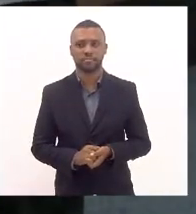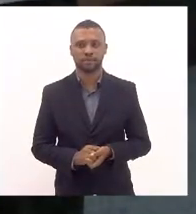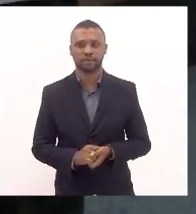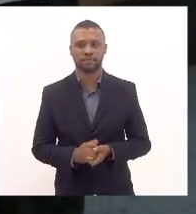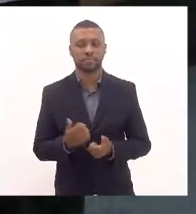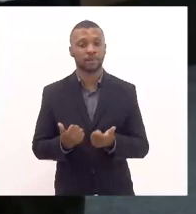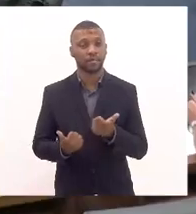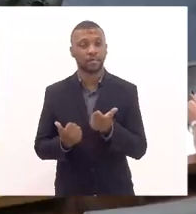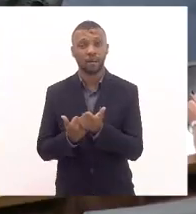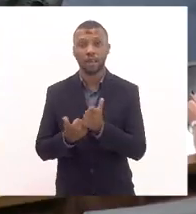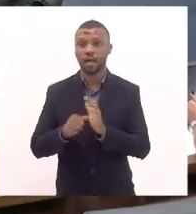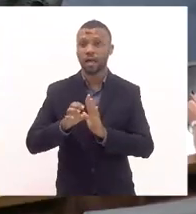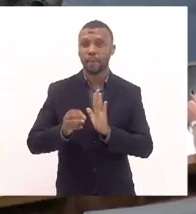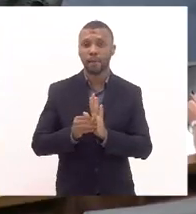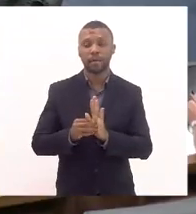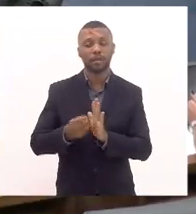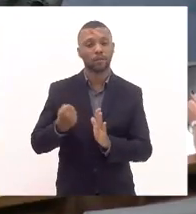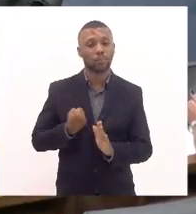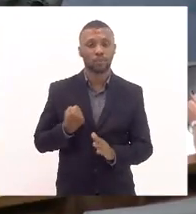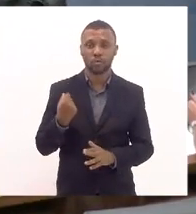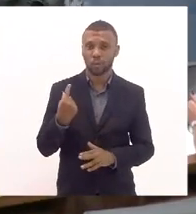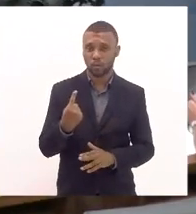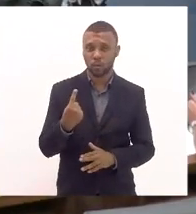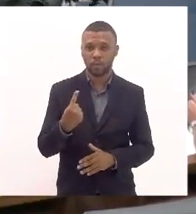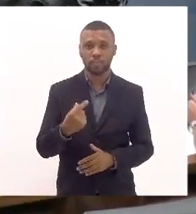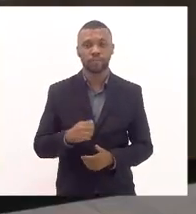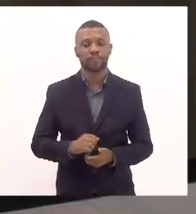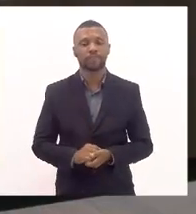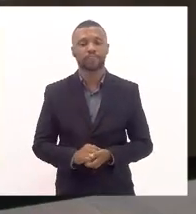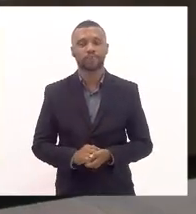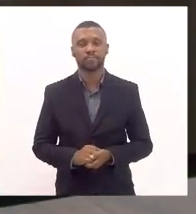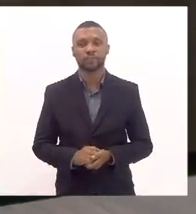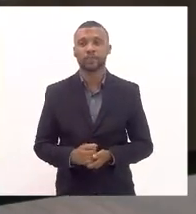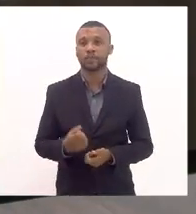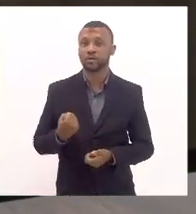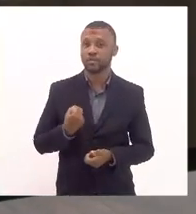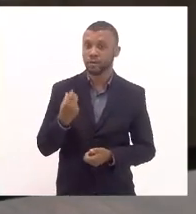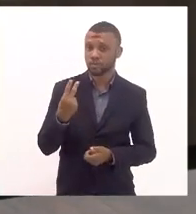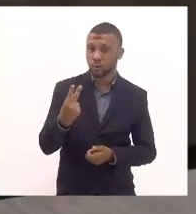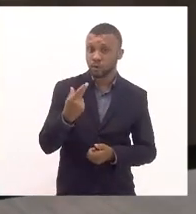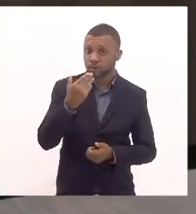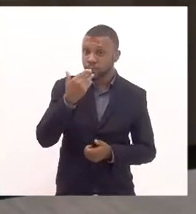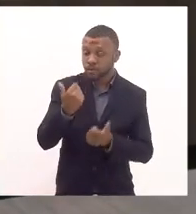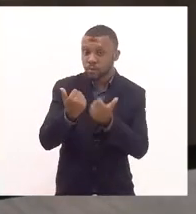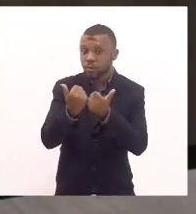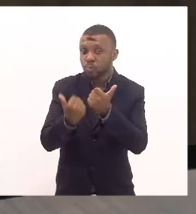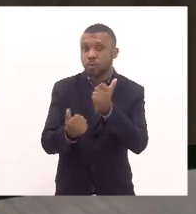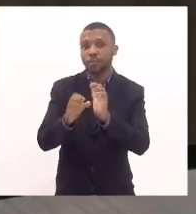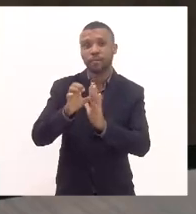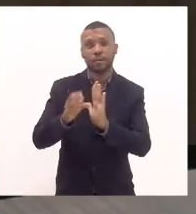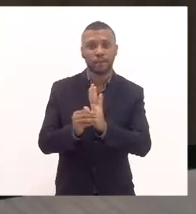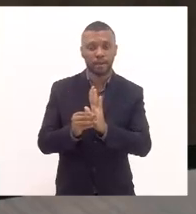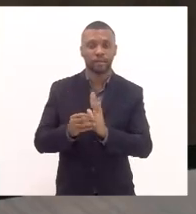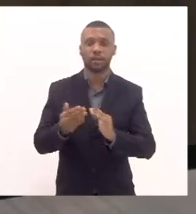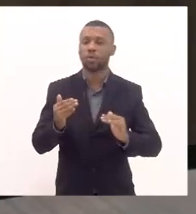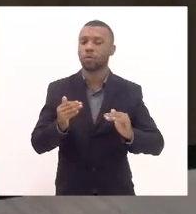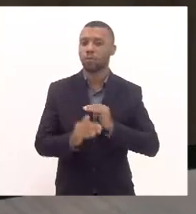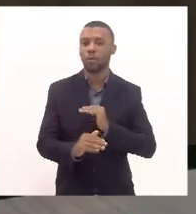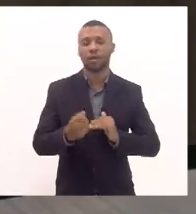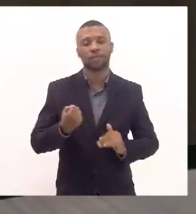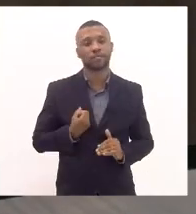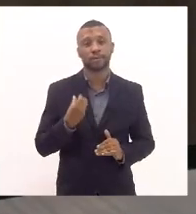favoráveis emendas um é favorável emenda dois com subemenda contrário à emenda